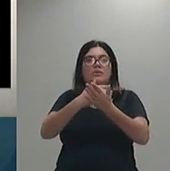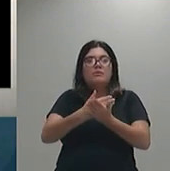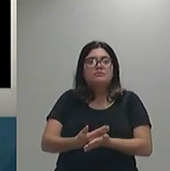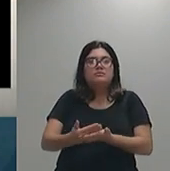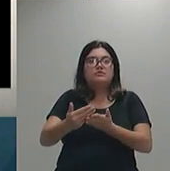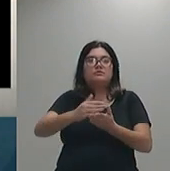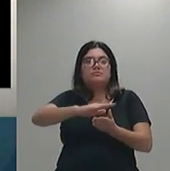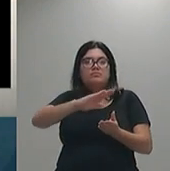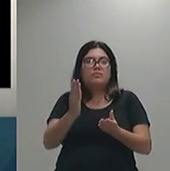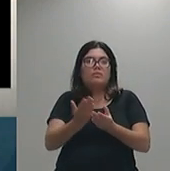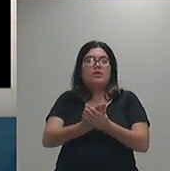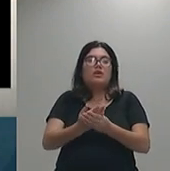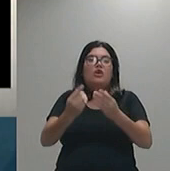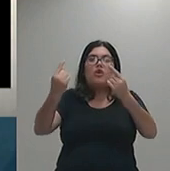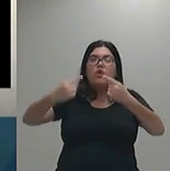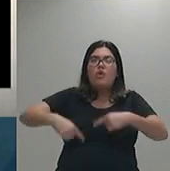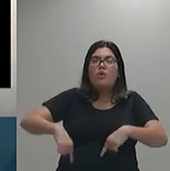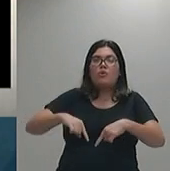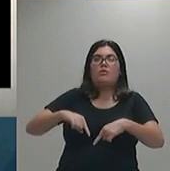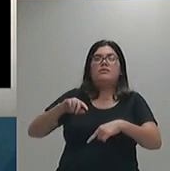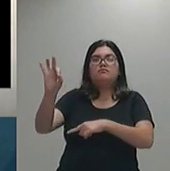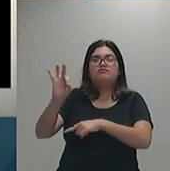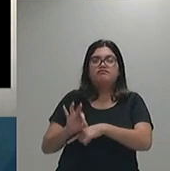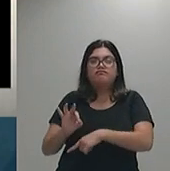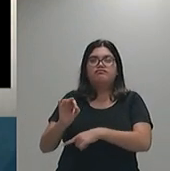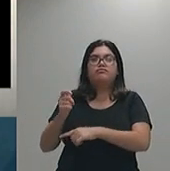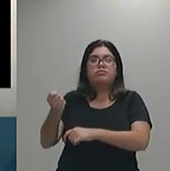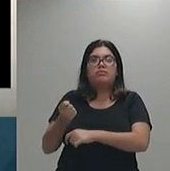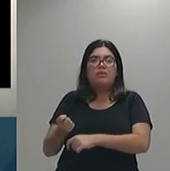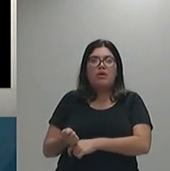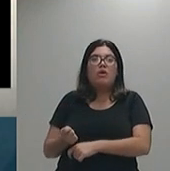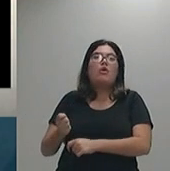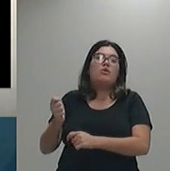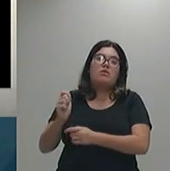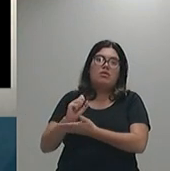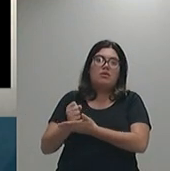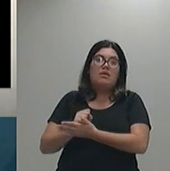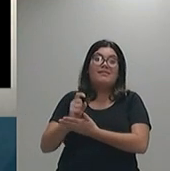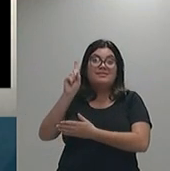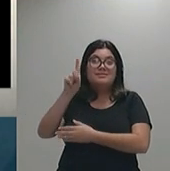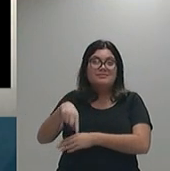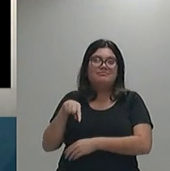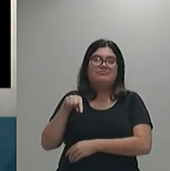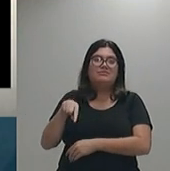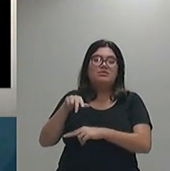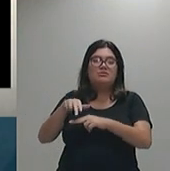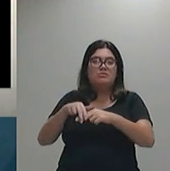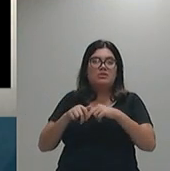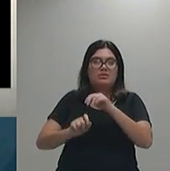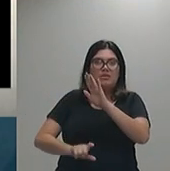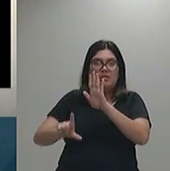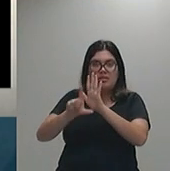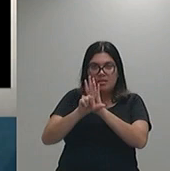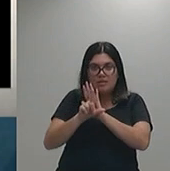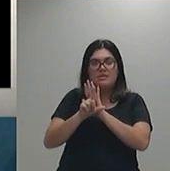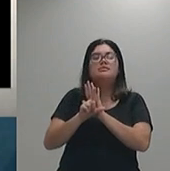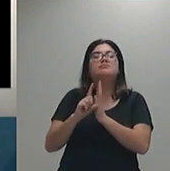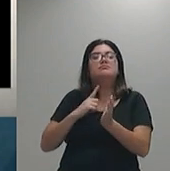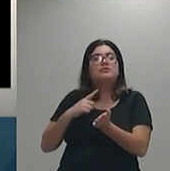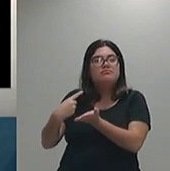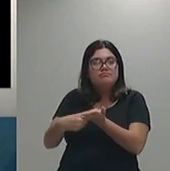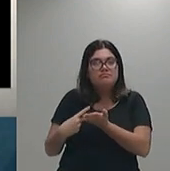o seu acionista controlador Essa é a rádio por isso que a lei das s a Doutor Bulhões Como foi mencionado aqui